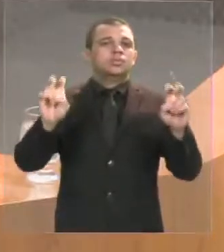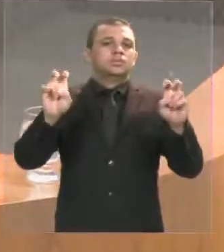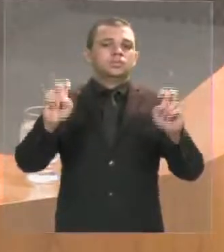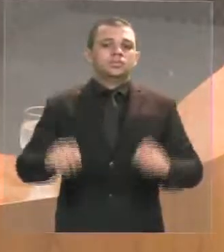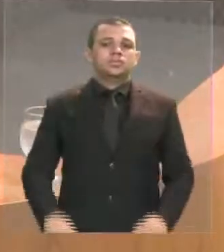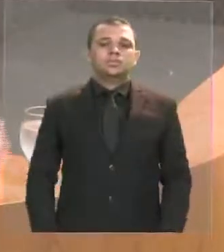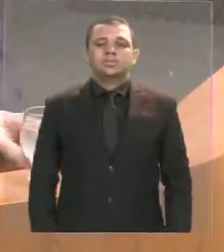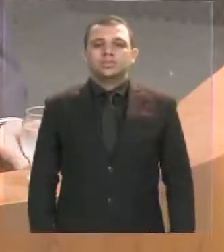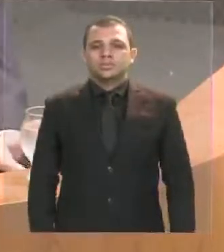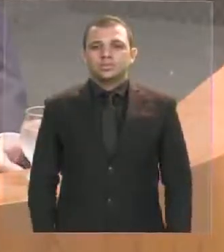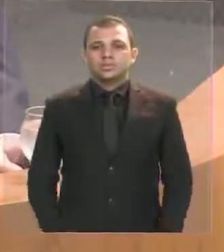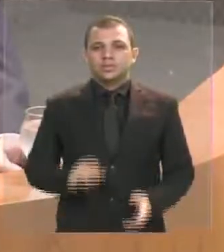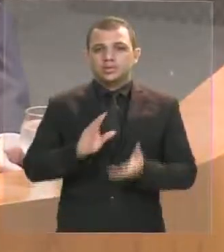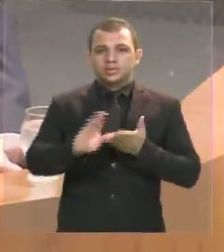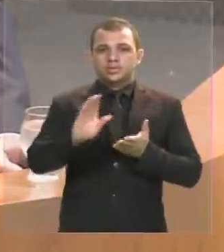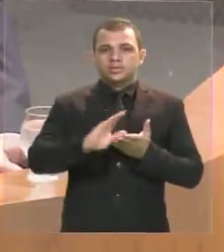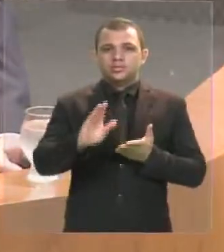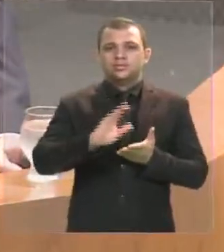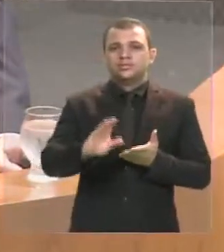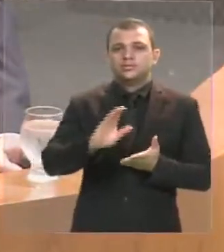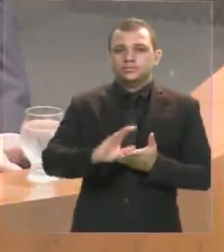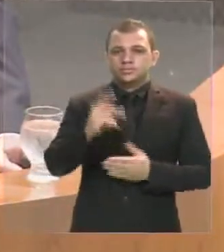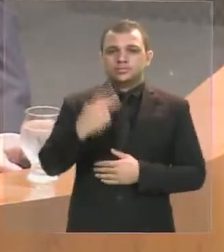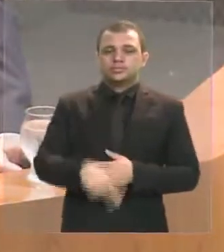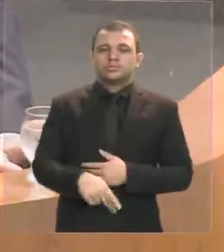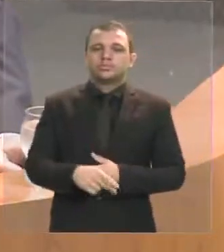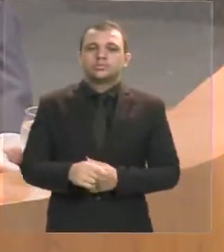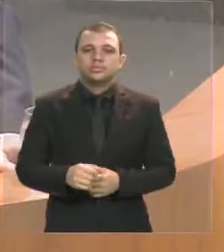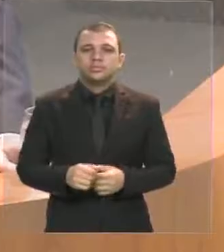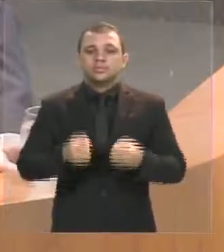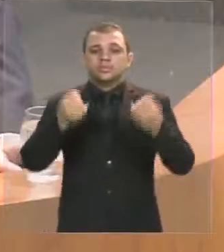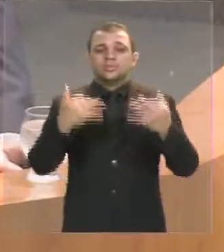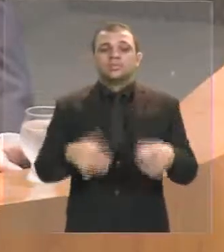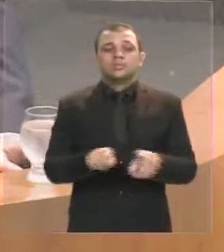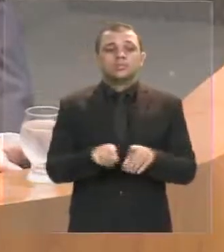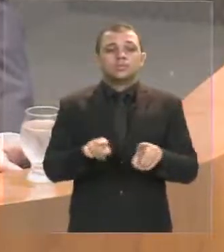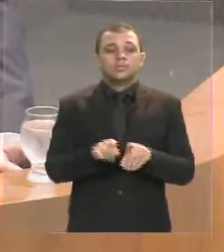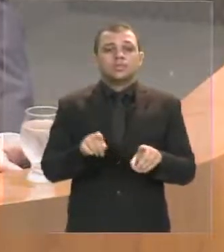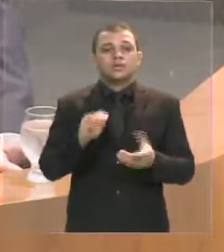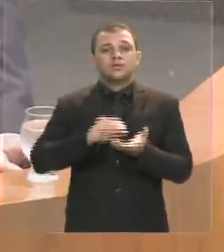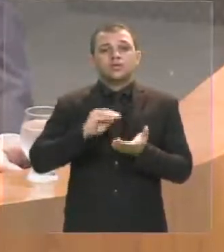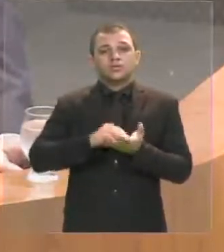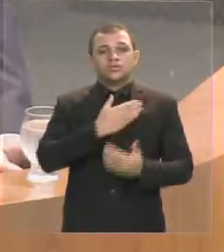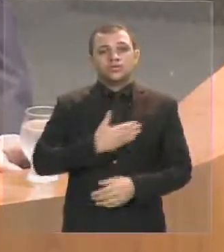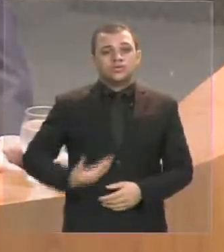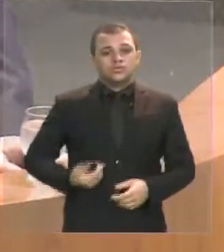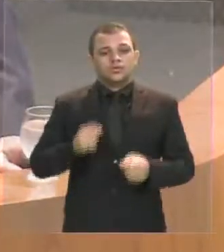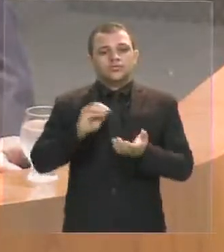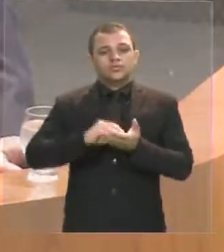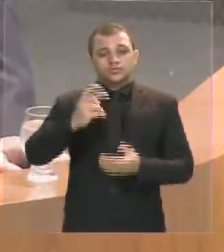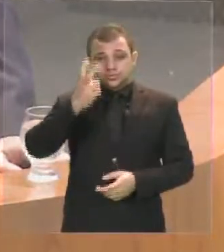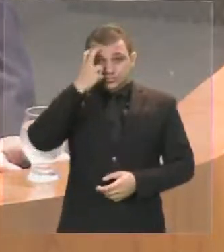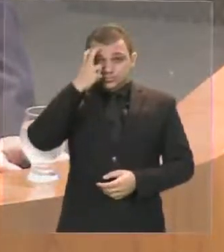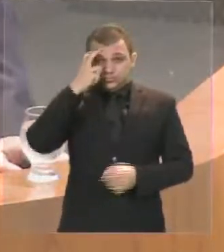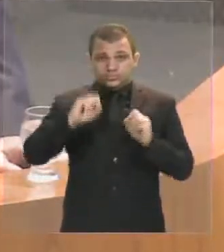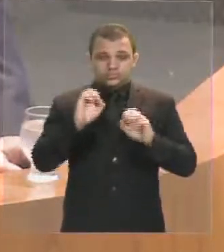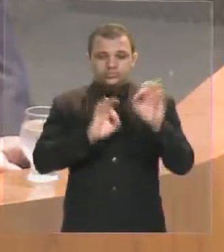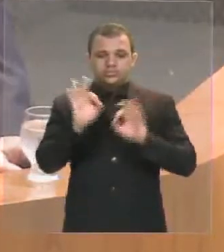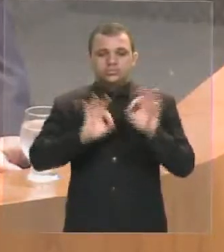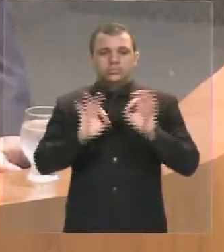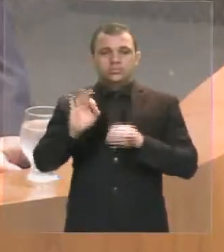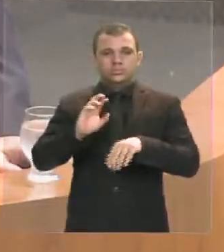sobre os investimentos feitos aqui. E falando da incompetência do governo, que não tinha competência para gerir os